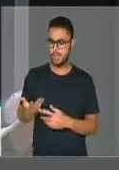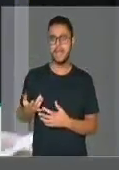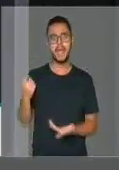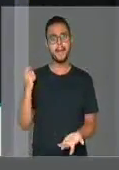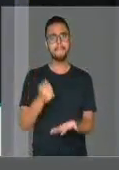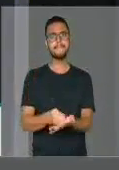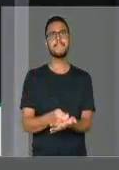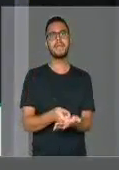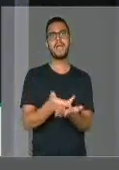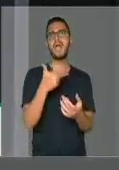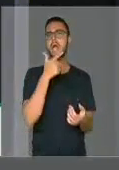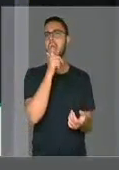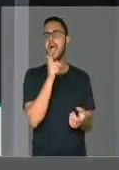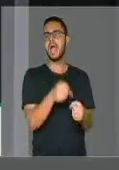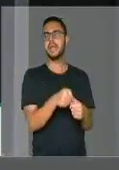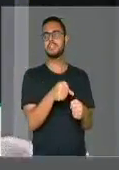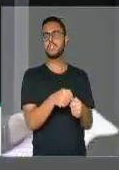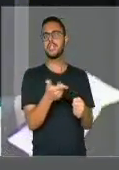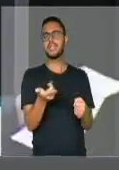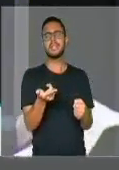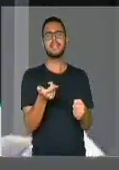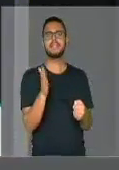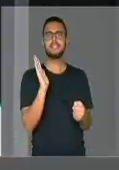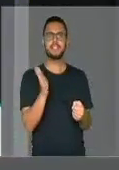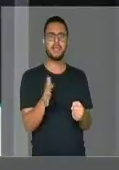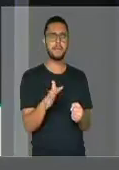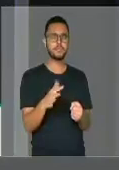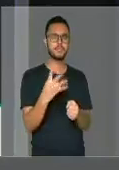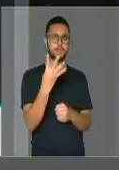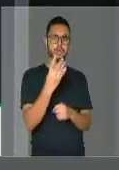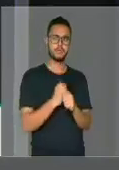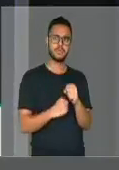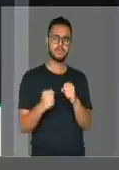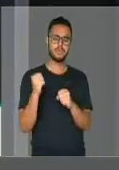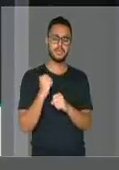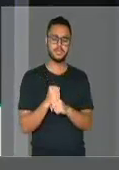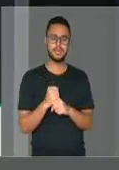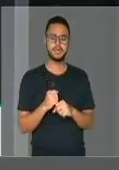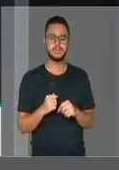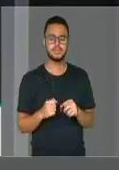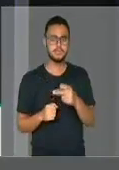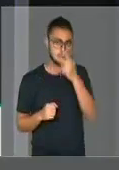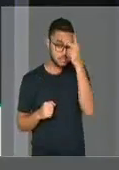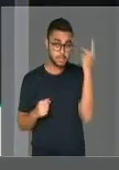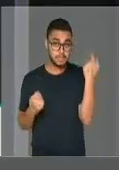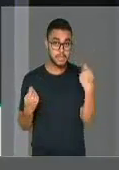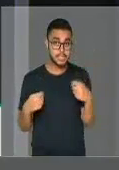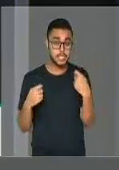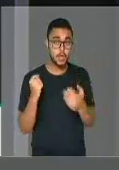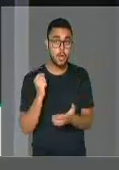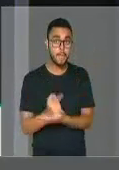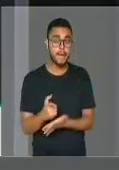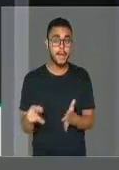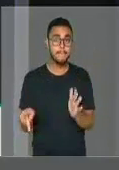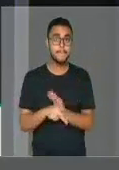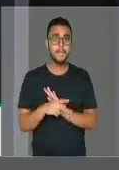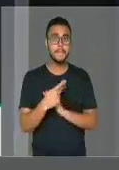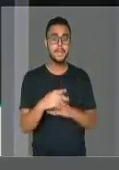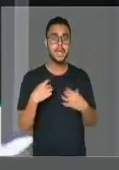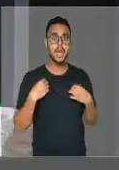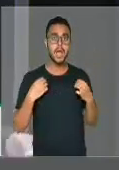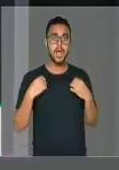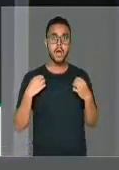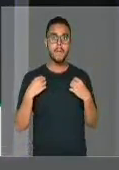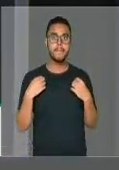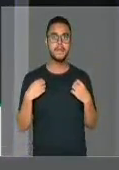que há quase 4 anos atrás têm que comprar o seu próprio fardamento, retirando